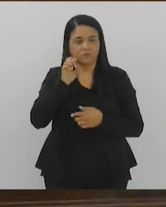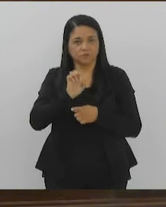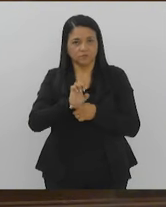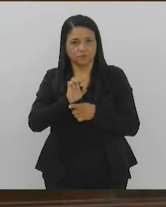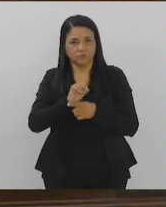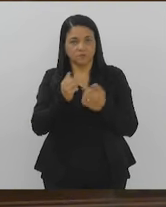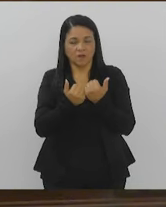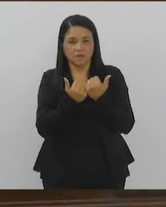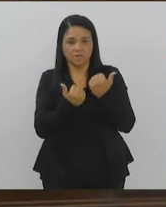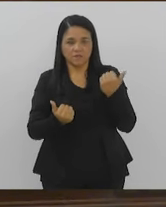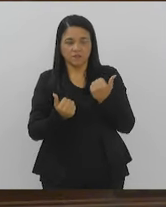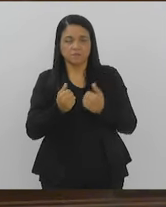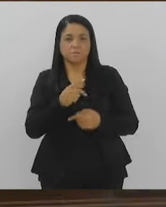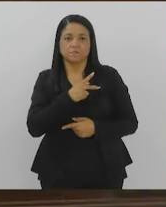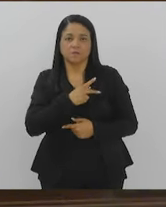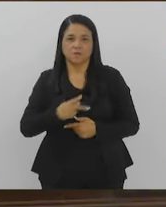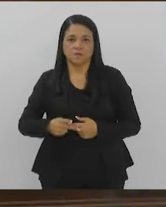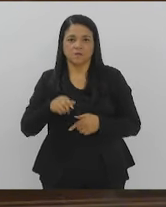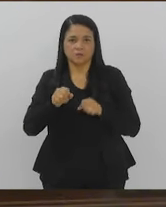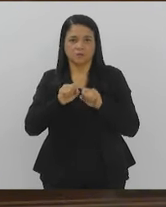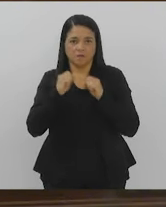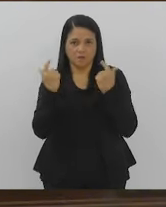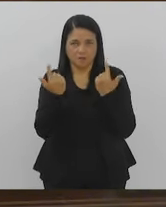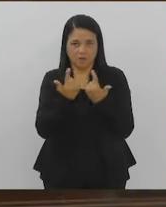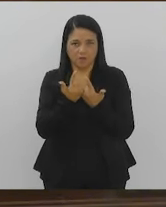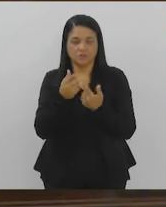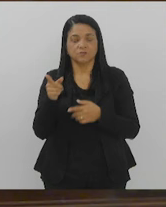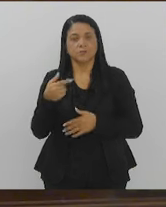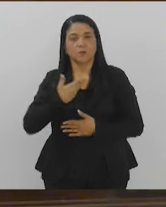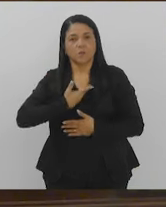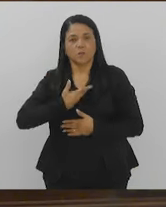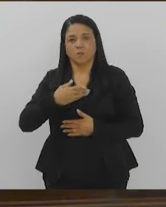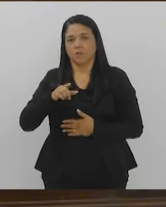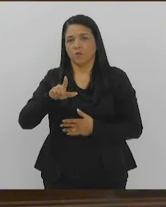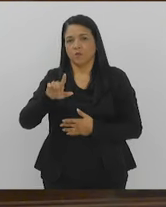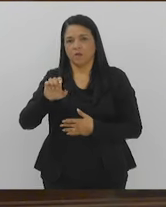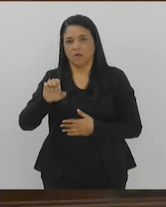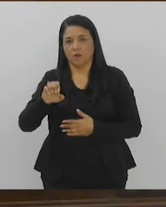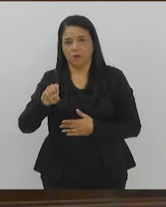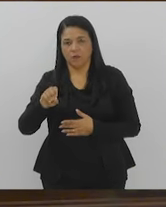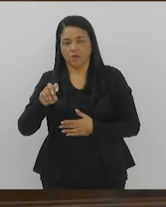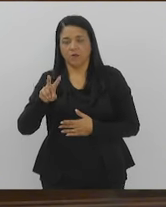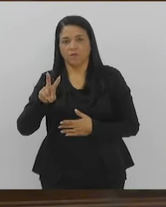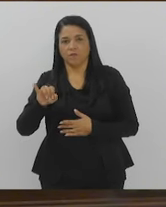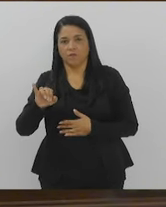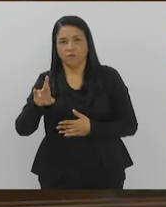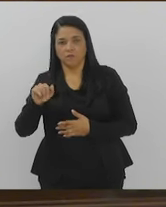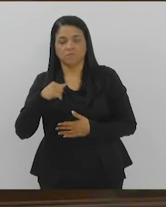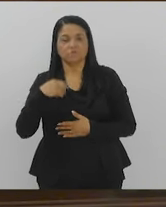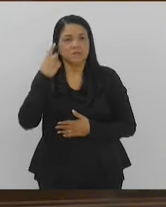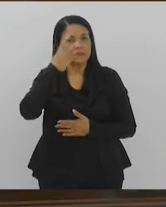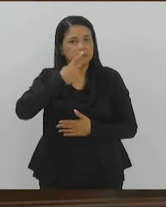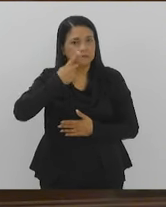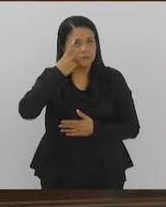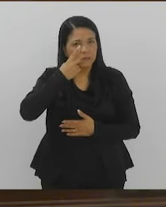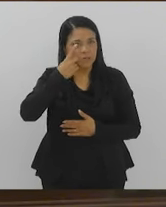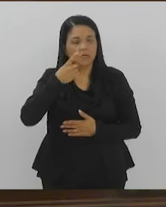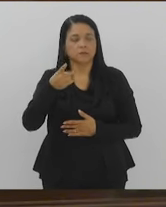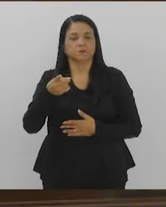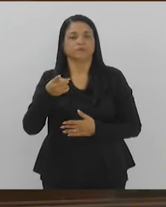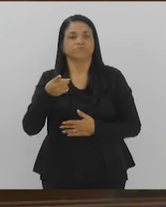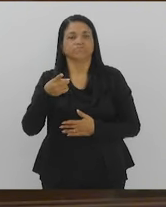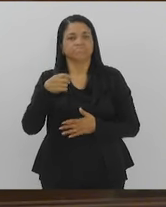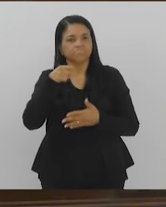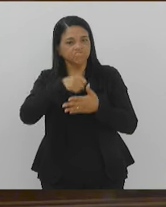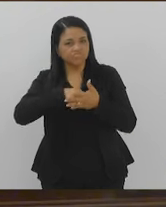vice-presidente dessa casa, meu nobre amigo Léo Vieira, grande deputado ali batalhando